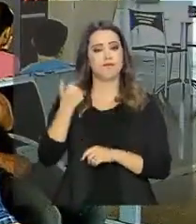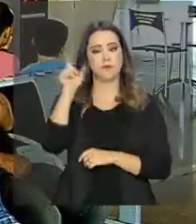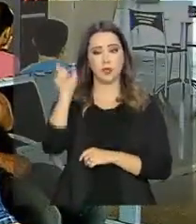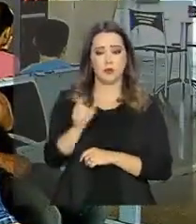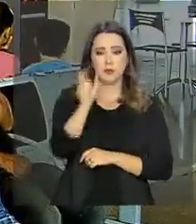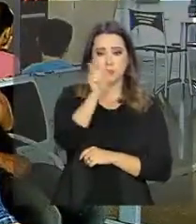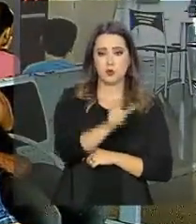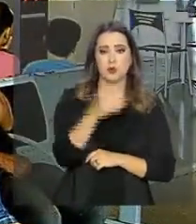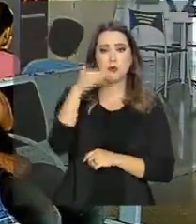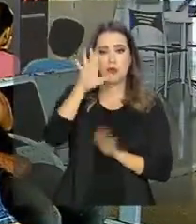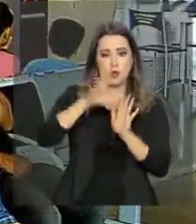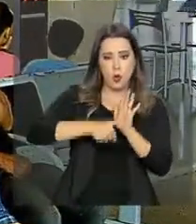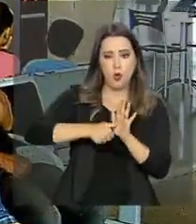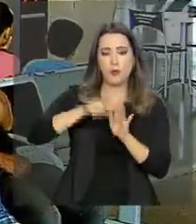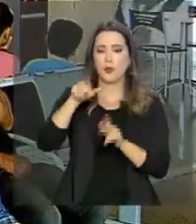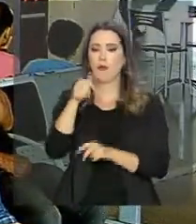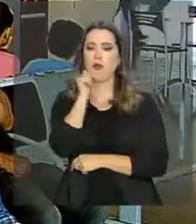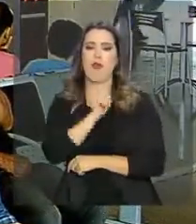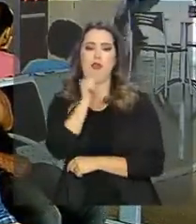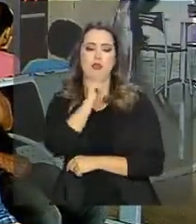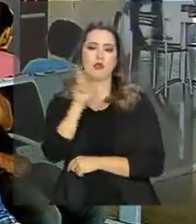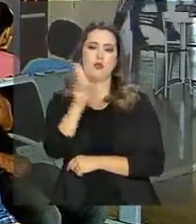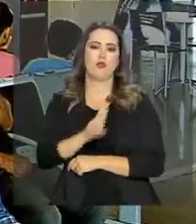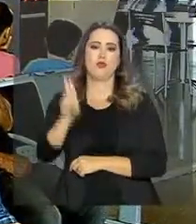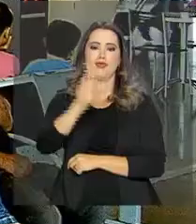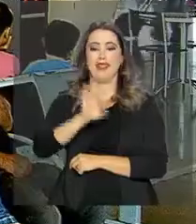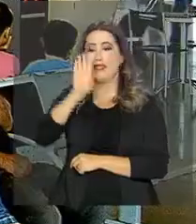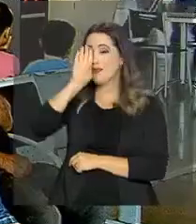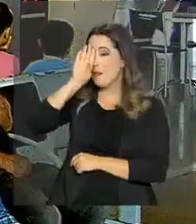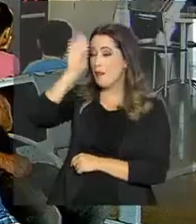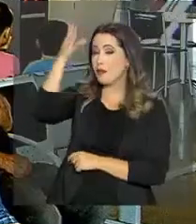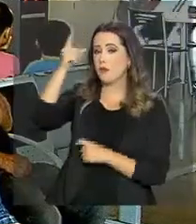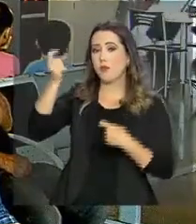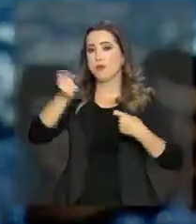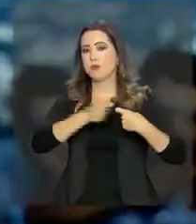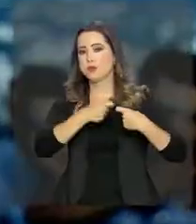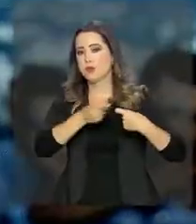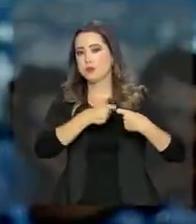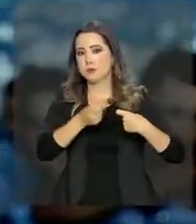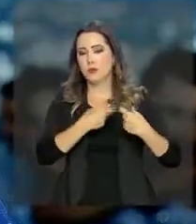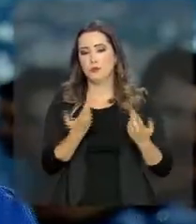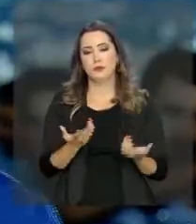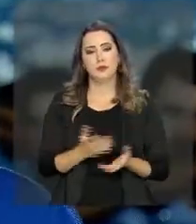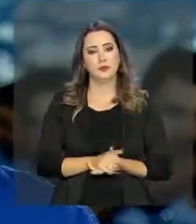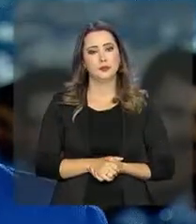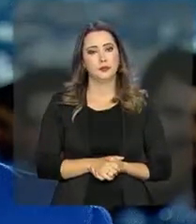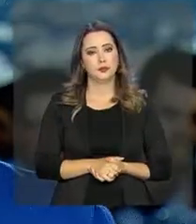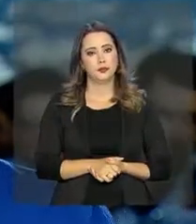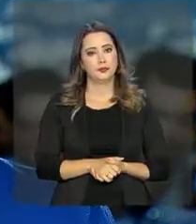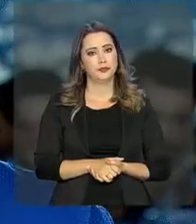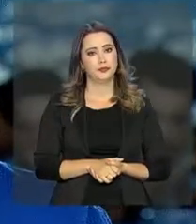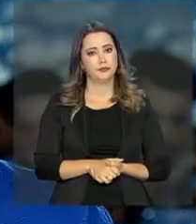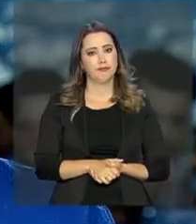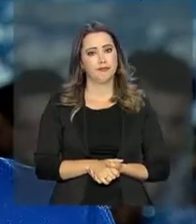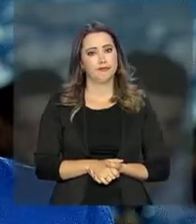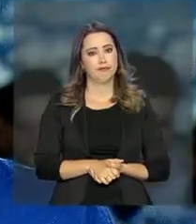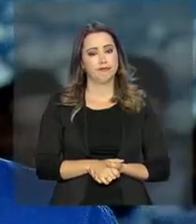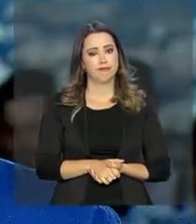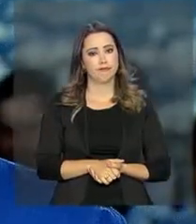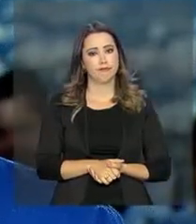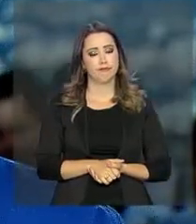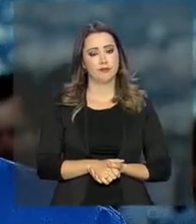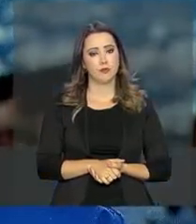vítimas são as mulheres, usadas principalmente para a exploração sexual. A maior dificuldade no enfrentamento ao tráfico